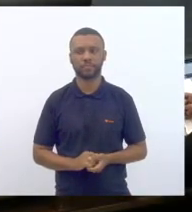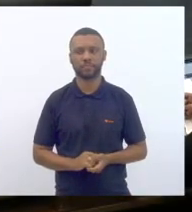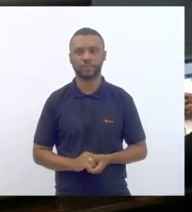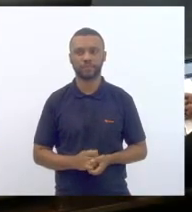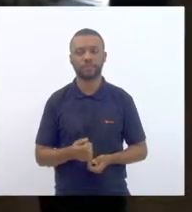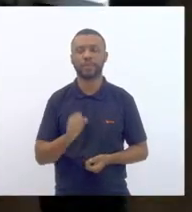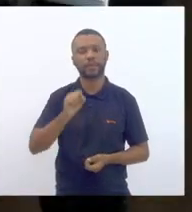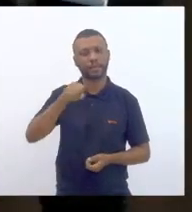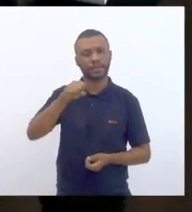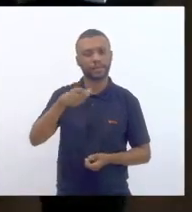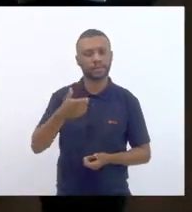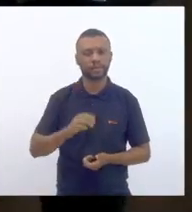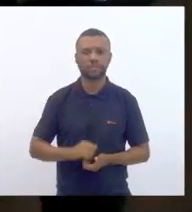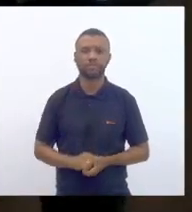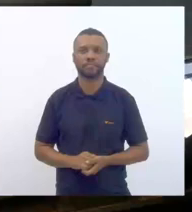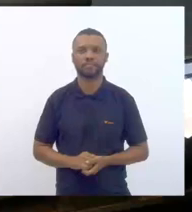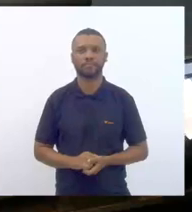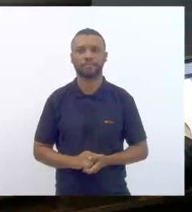Sim, presidente.